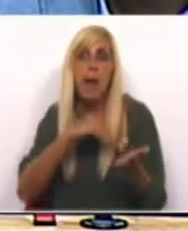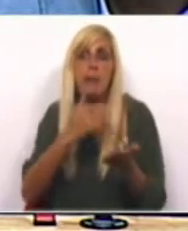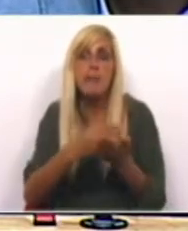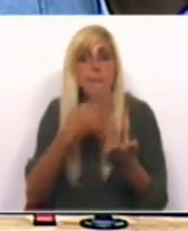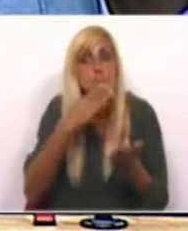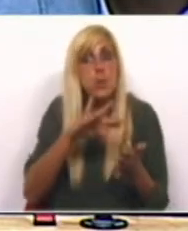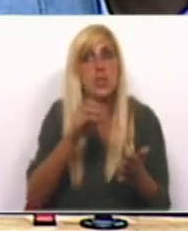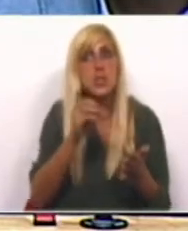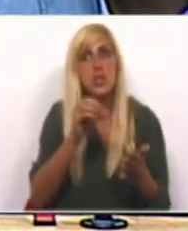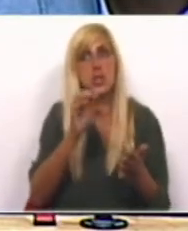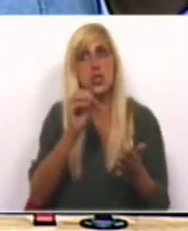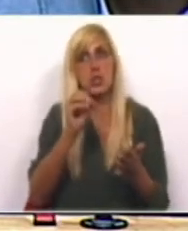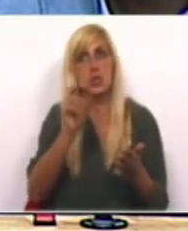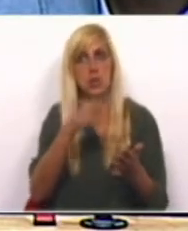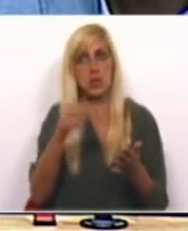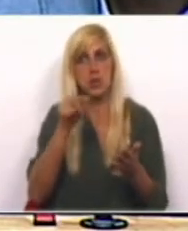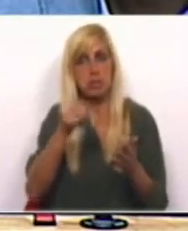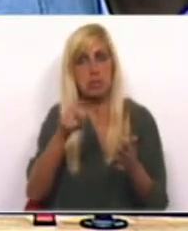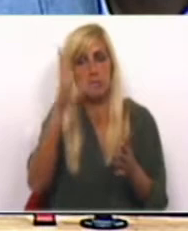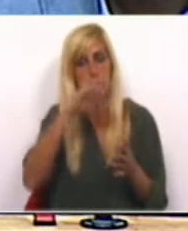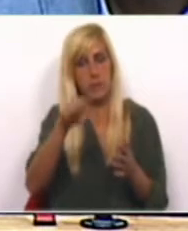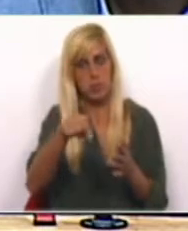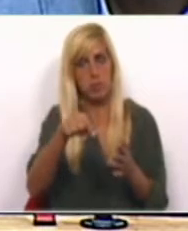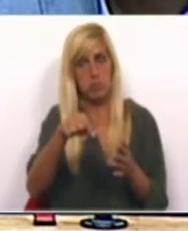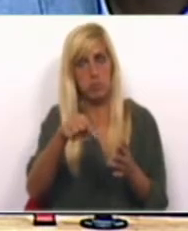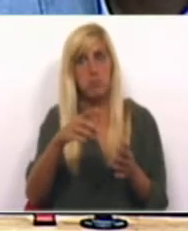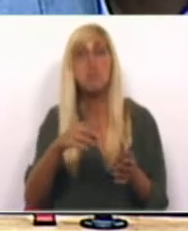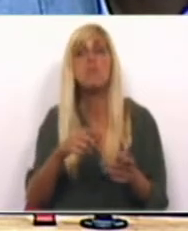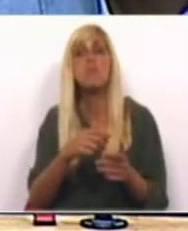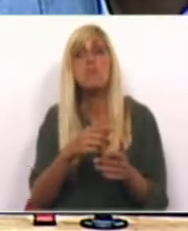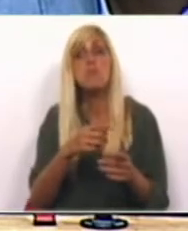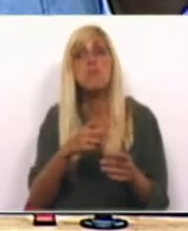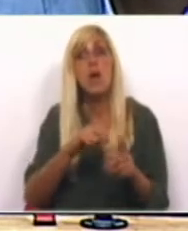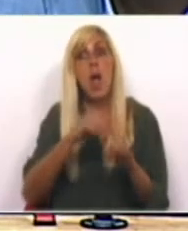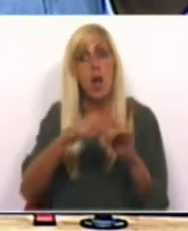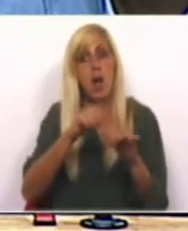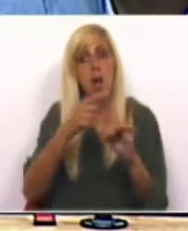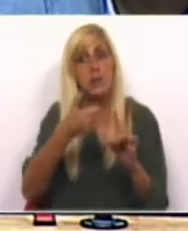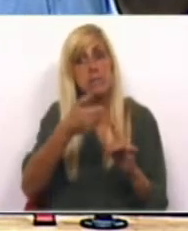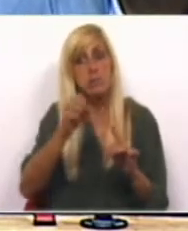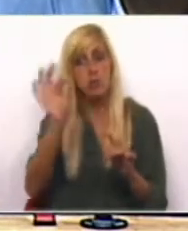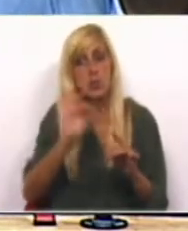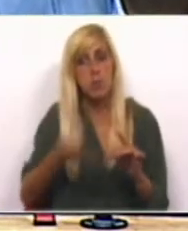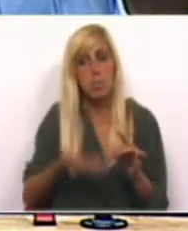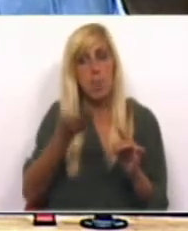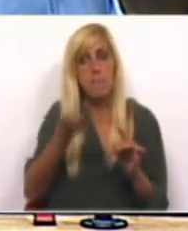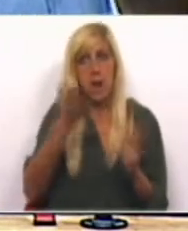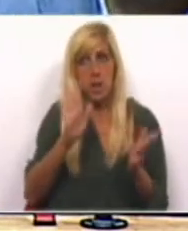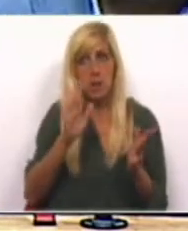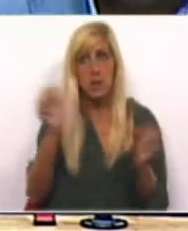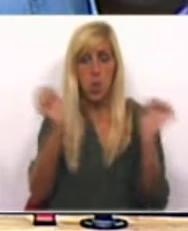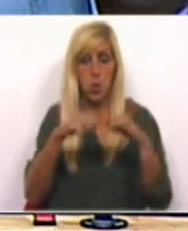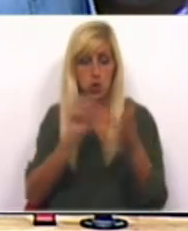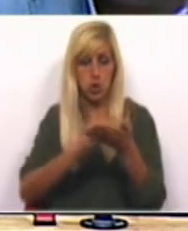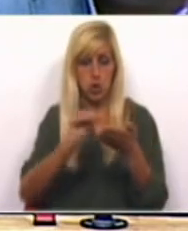euros nesta legislatura e que em cada ano aumentaria pelo menos 5%. Esse acordo escrito com o Bloco de